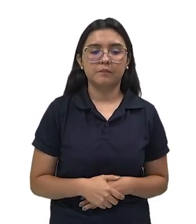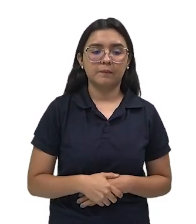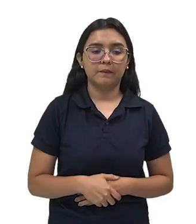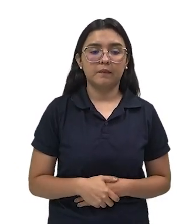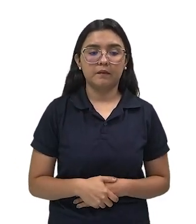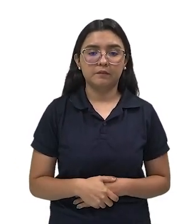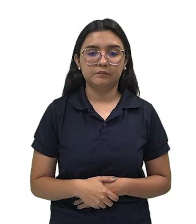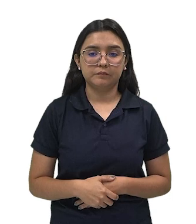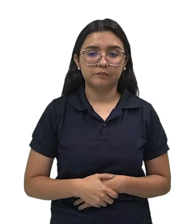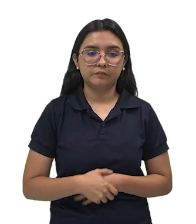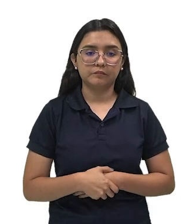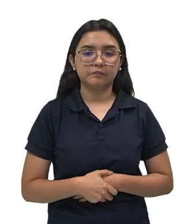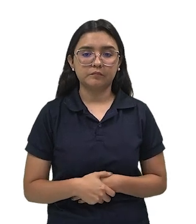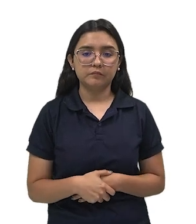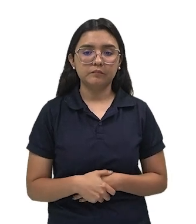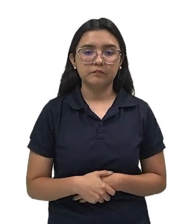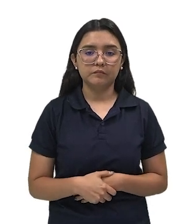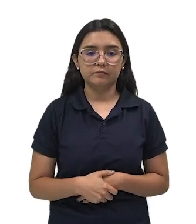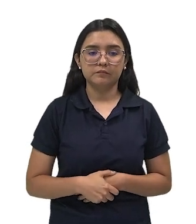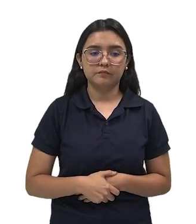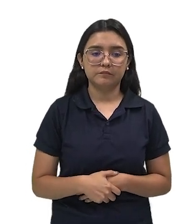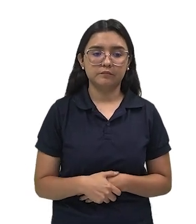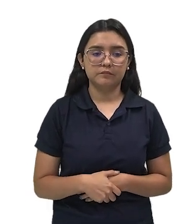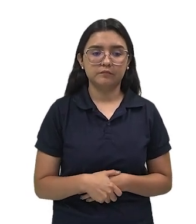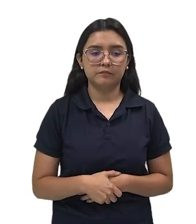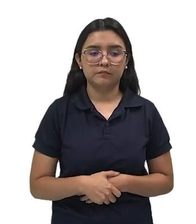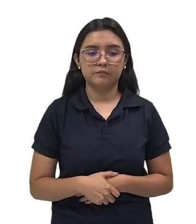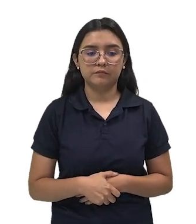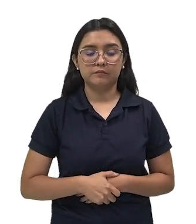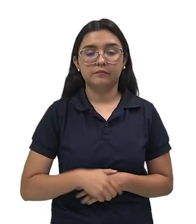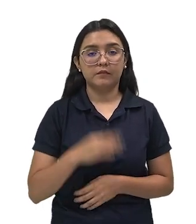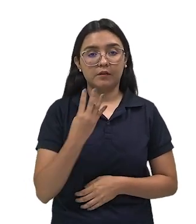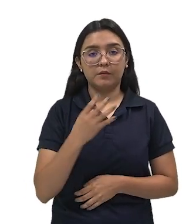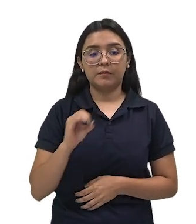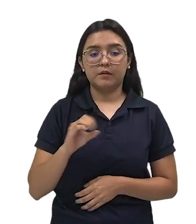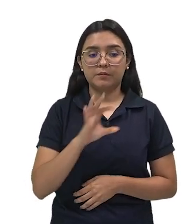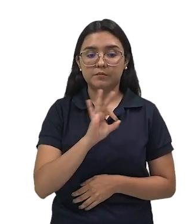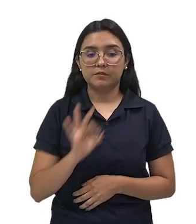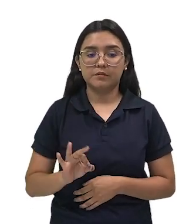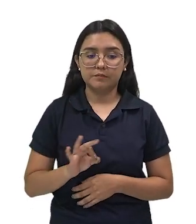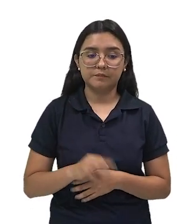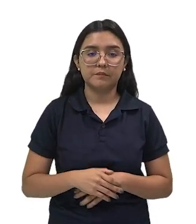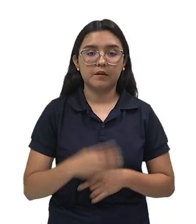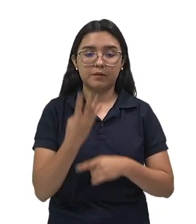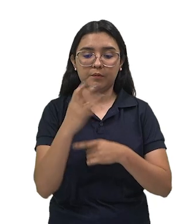40 nós vamos transformar, né? Lembra? Esse aqui, 40% é 40.